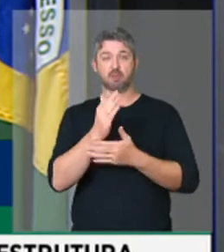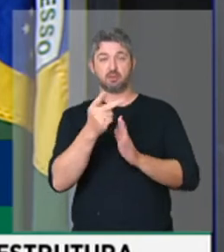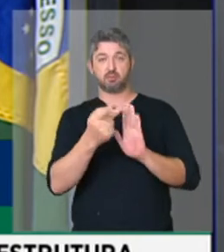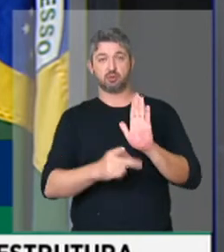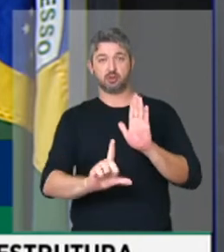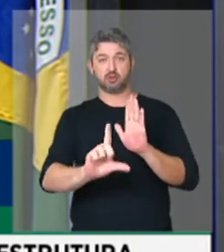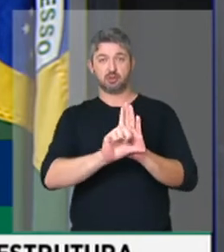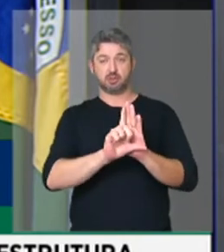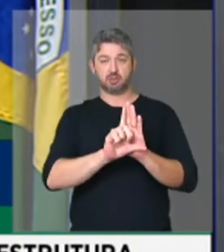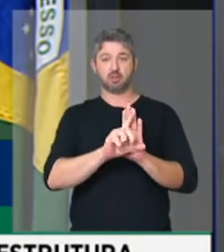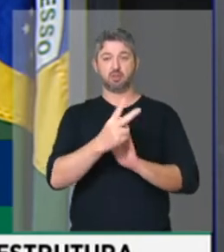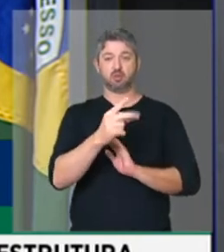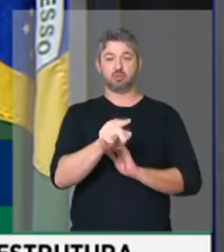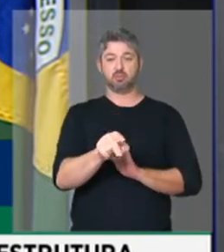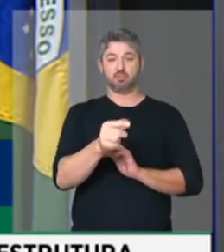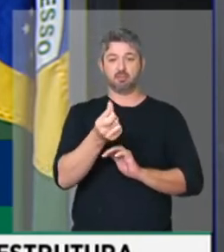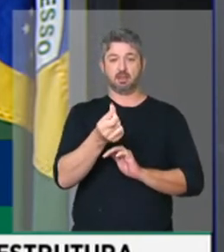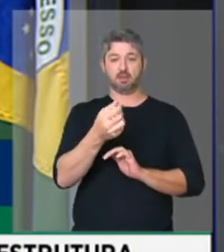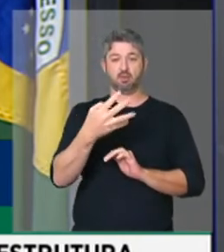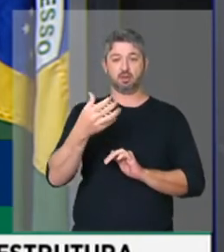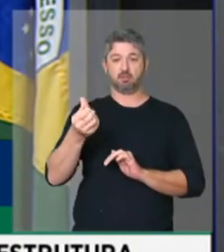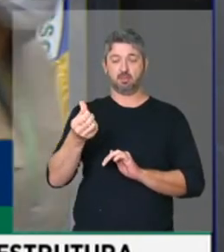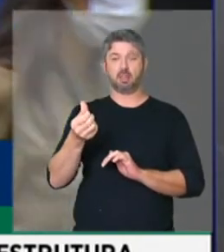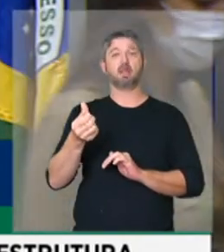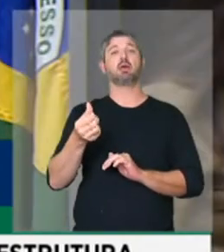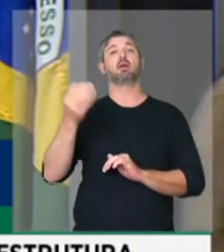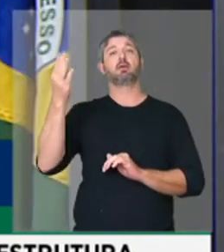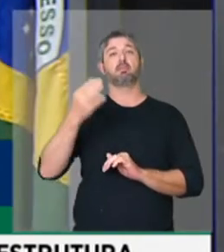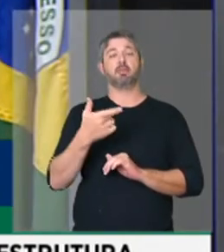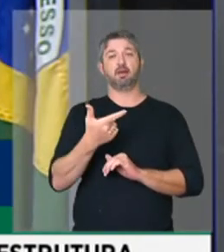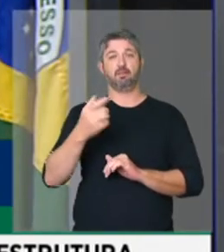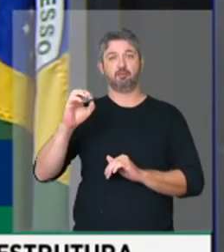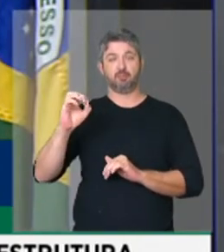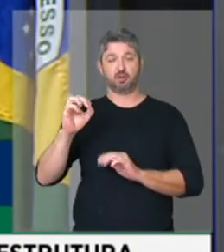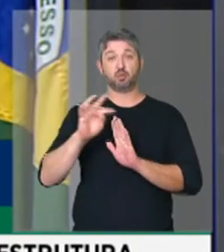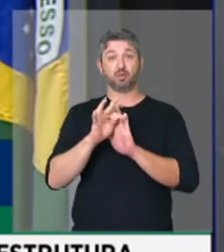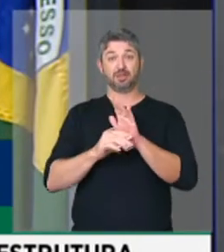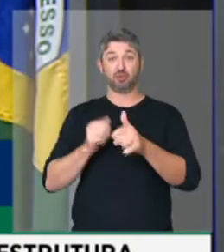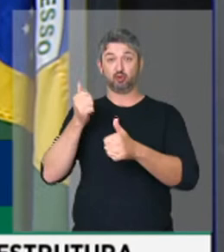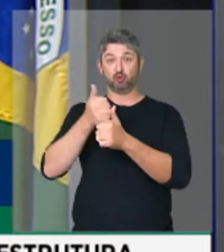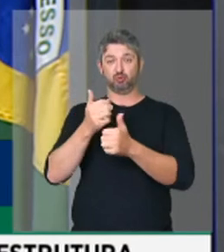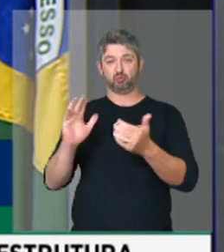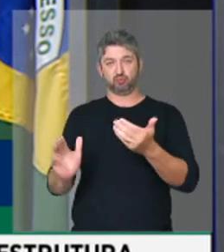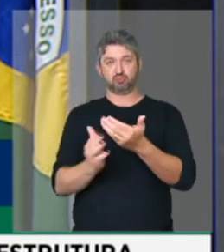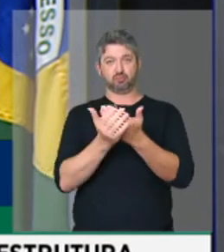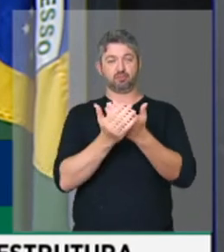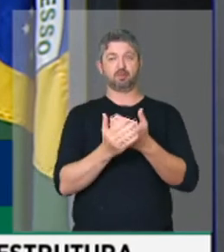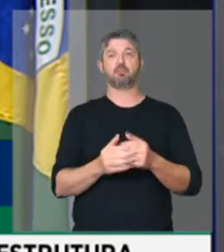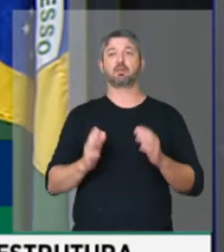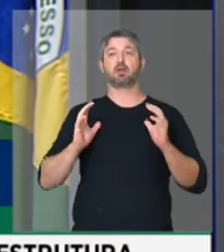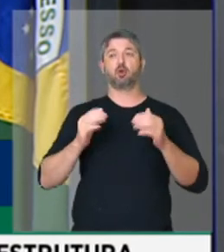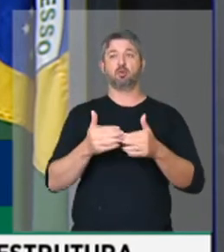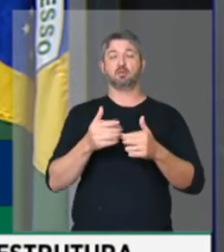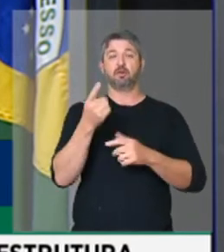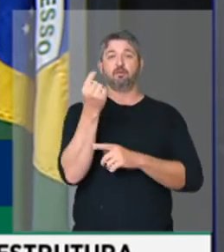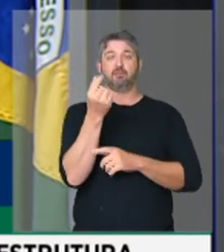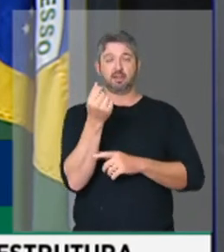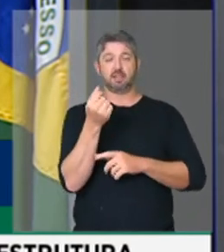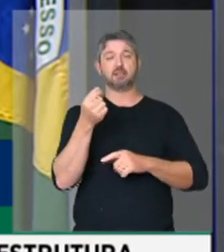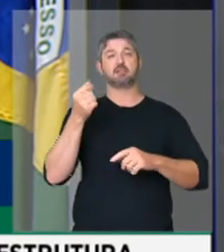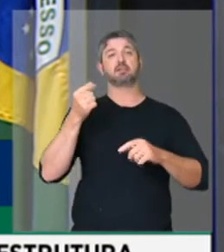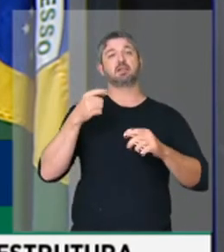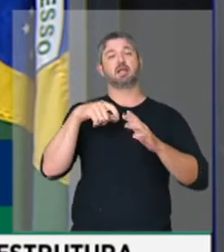projeto 2646 de 2020, na forma do substitutivo e anexo. Na Comissão de Finanças e